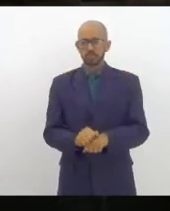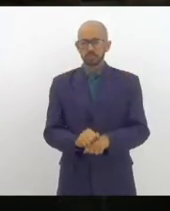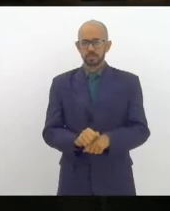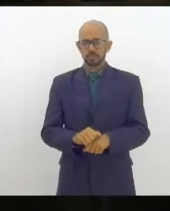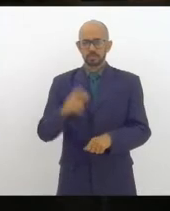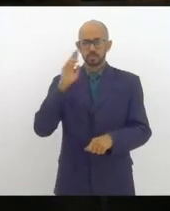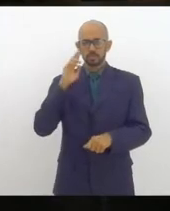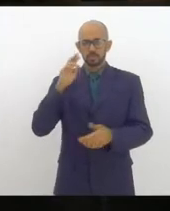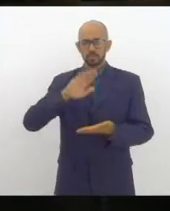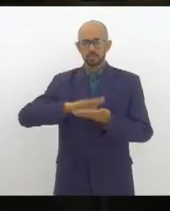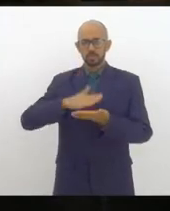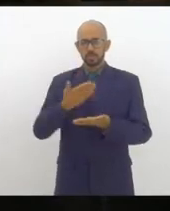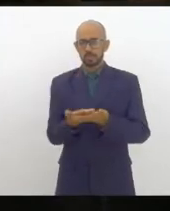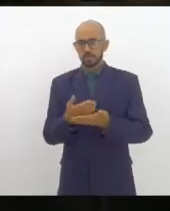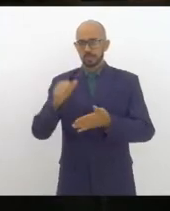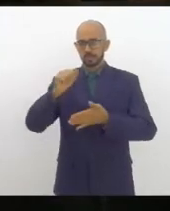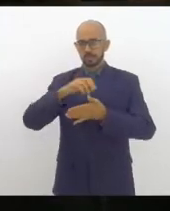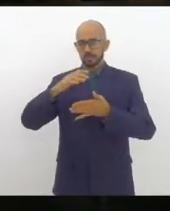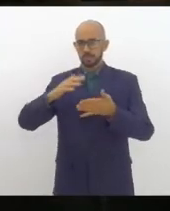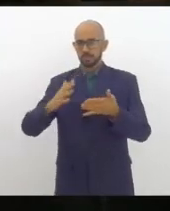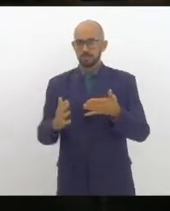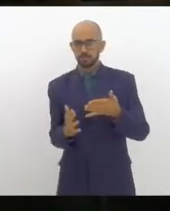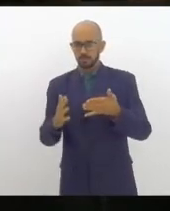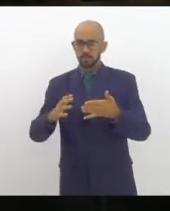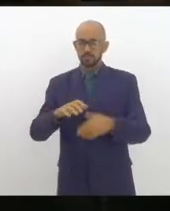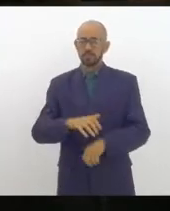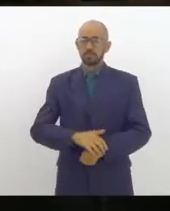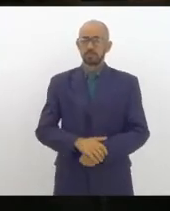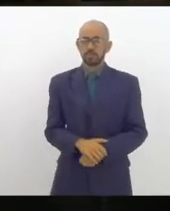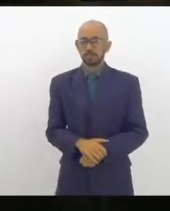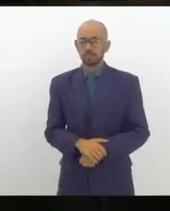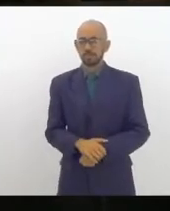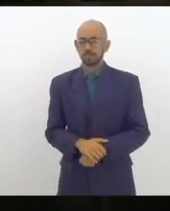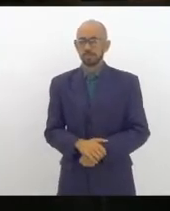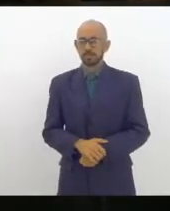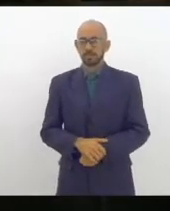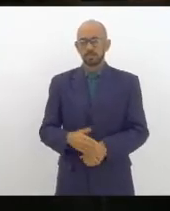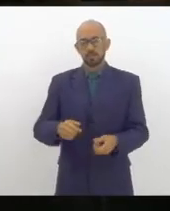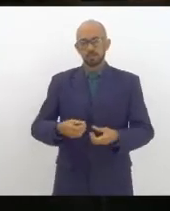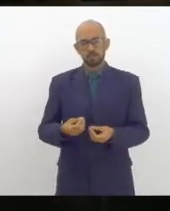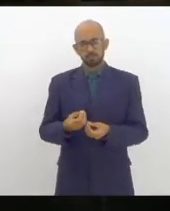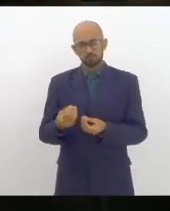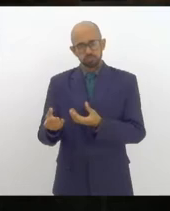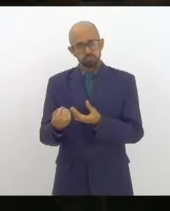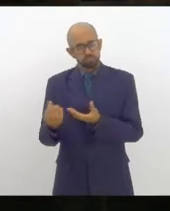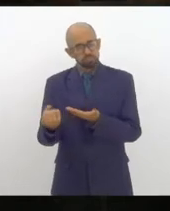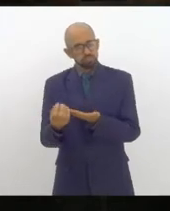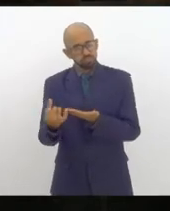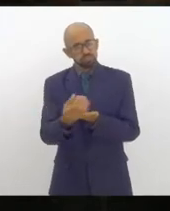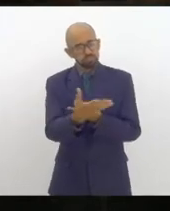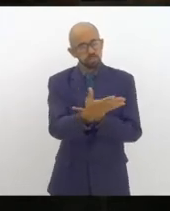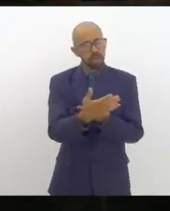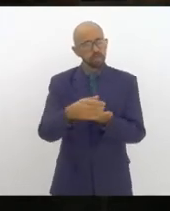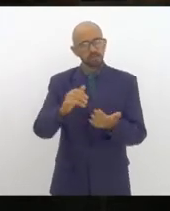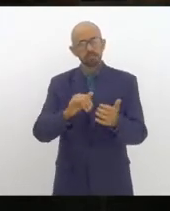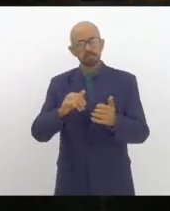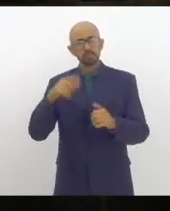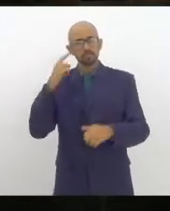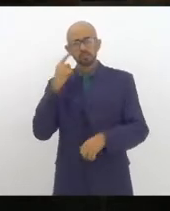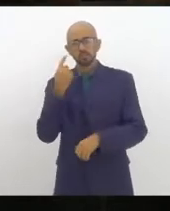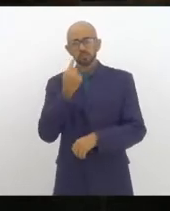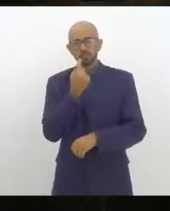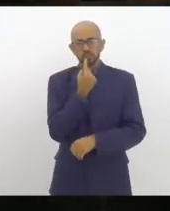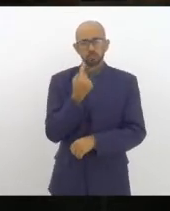shiori enterprete da linguagem de libras que leva a nossa voz aos